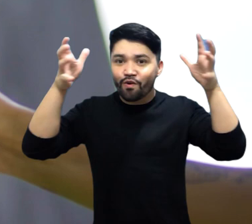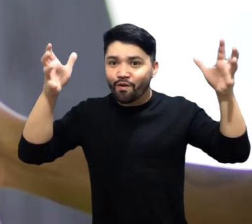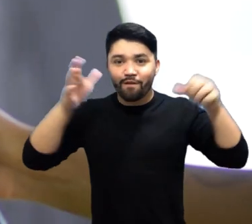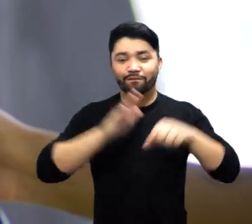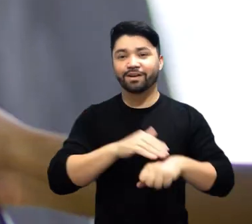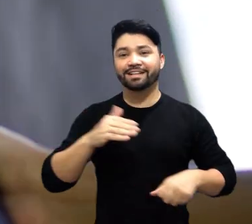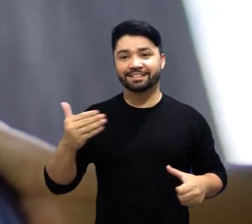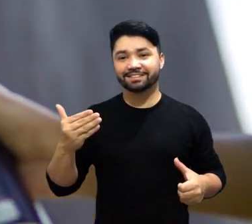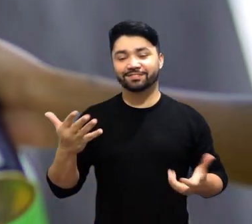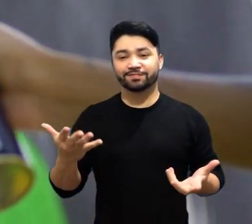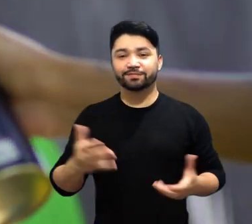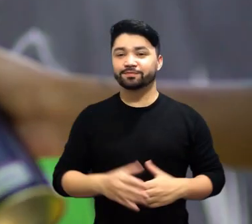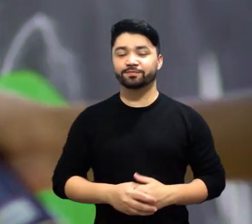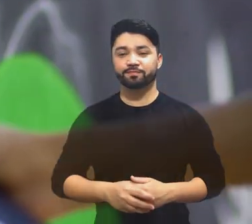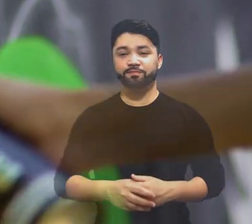vez.